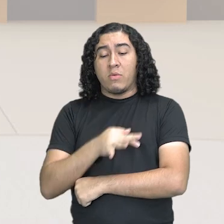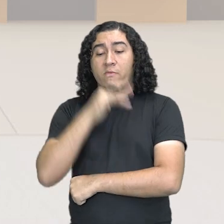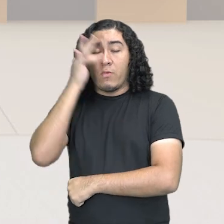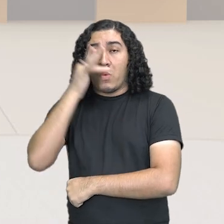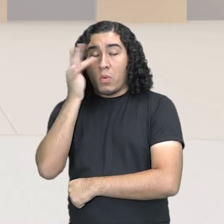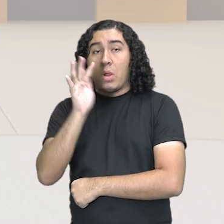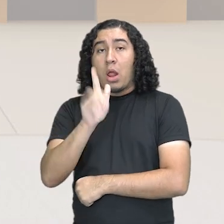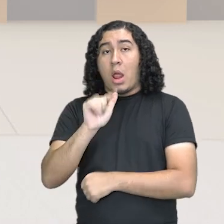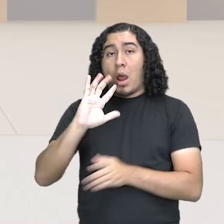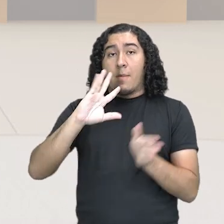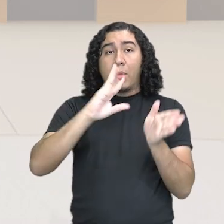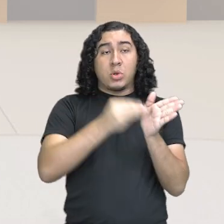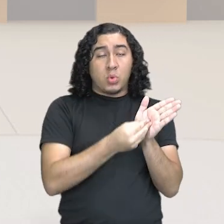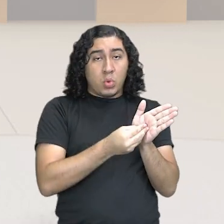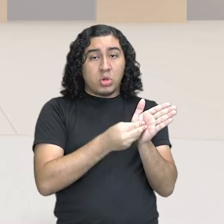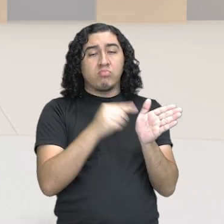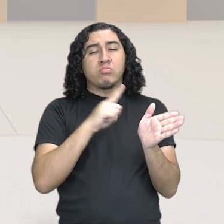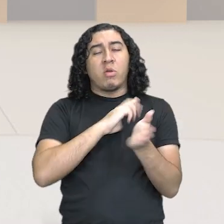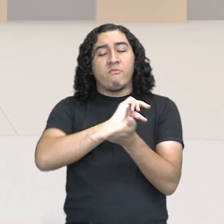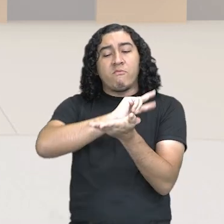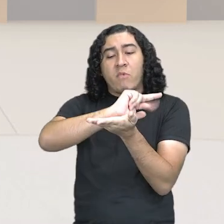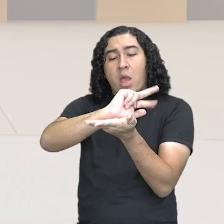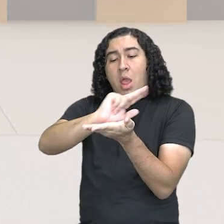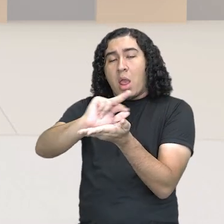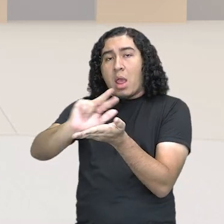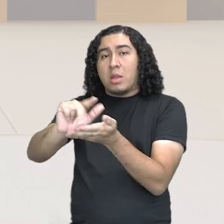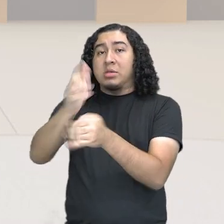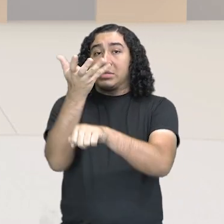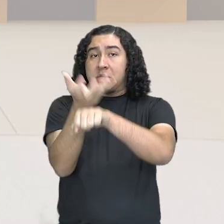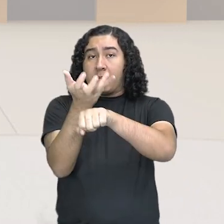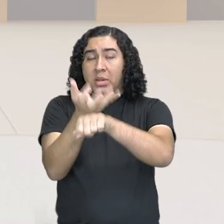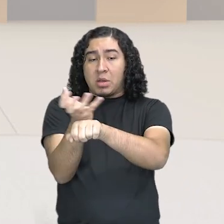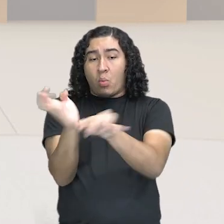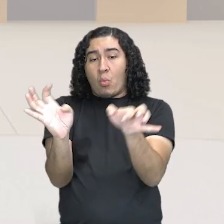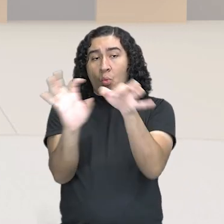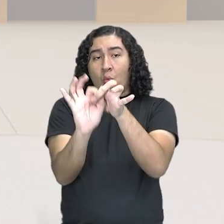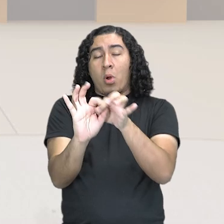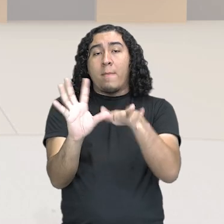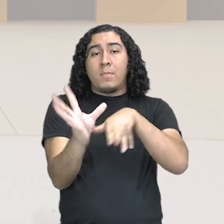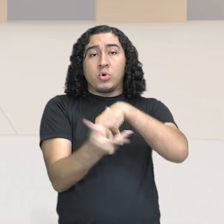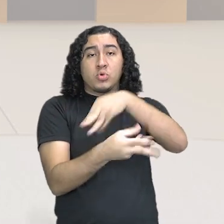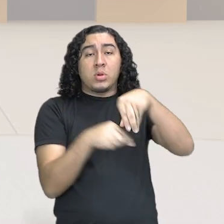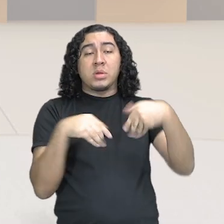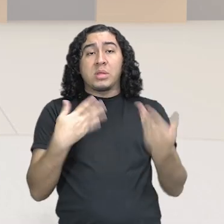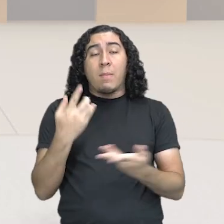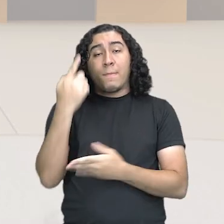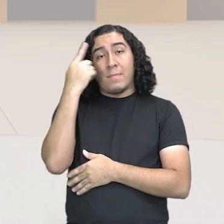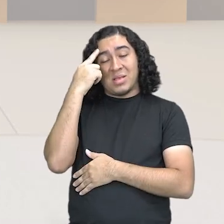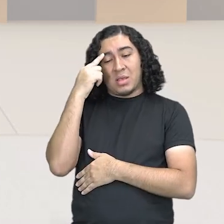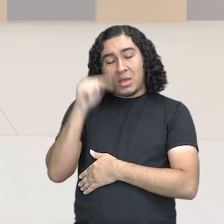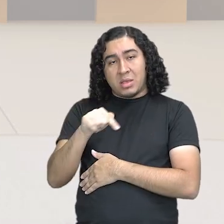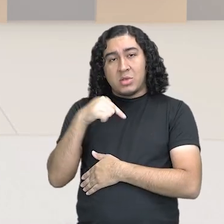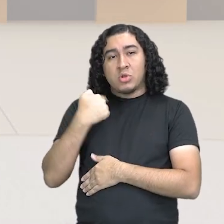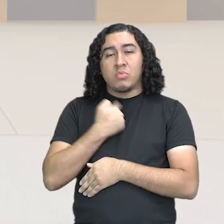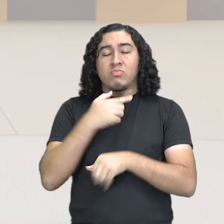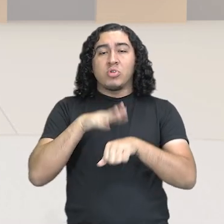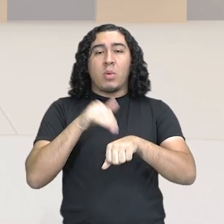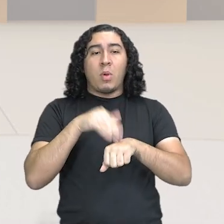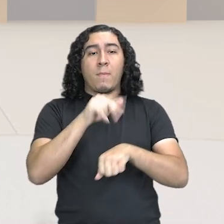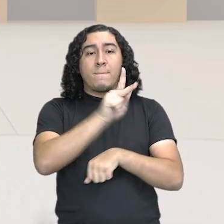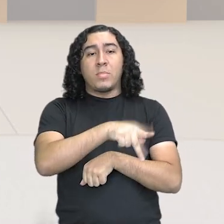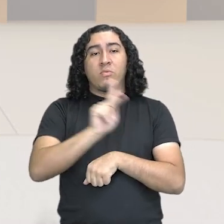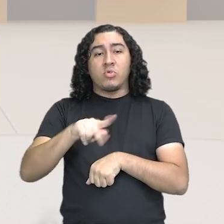que a Amazônia, ela engloba várias disciplinas, né, professora? Então, pensando nisso, a gente chamou aqui os